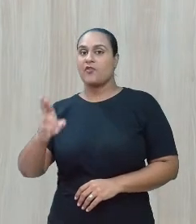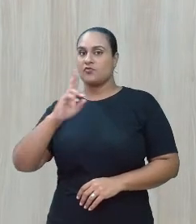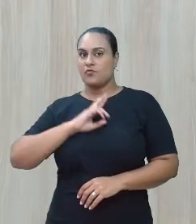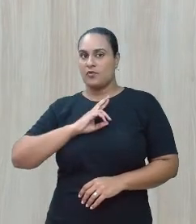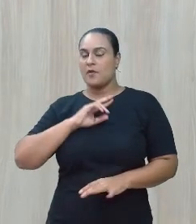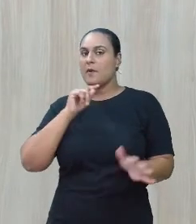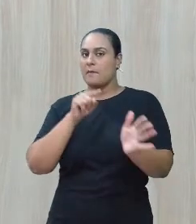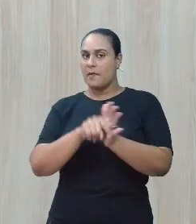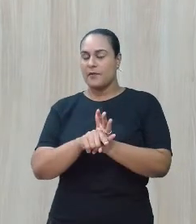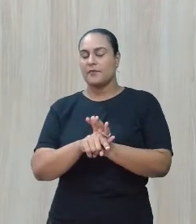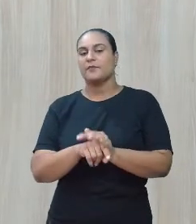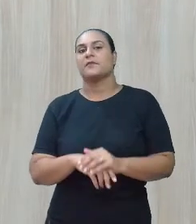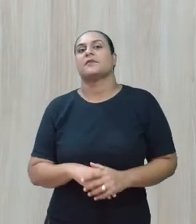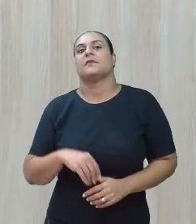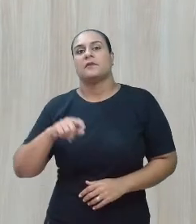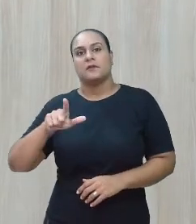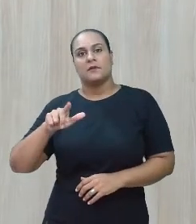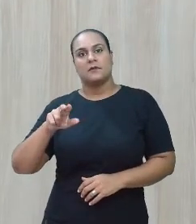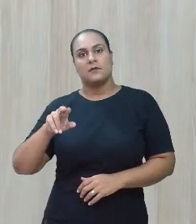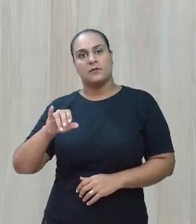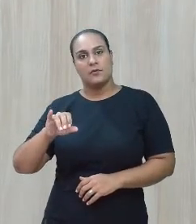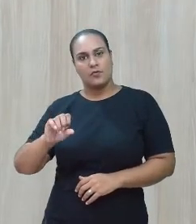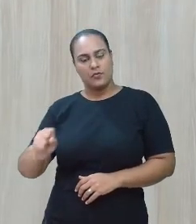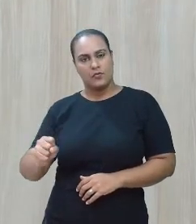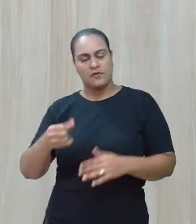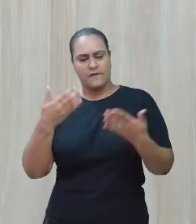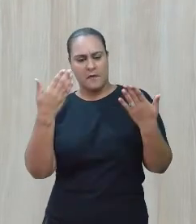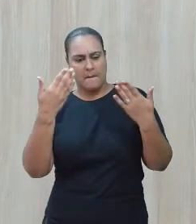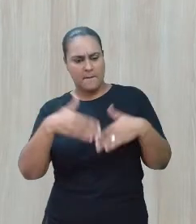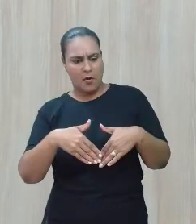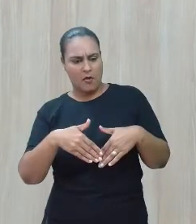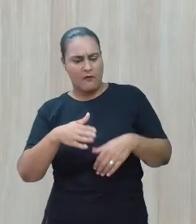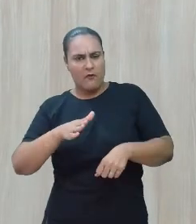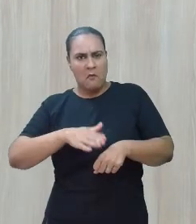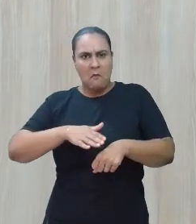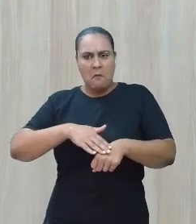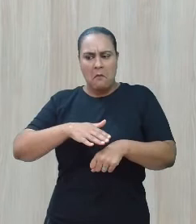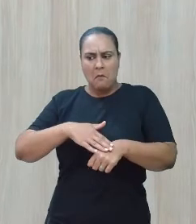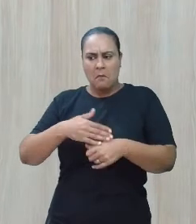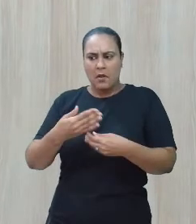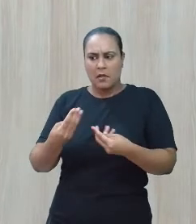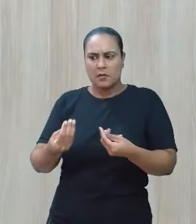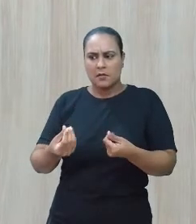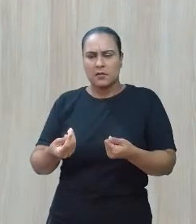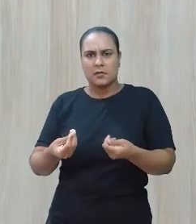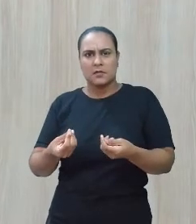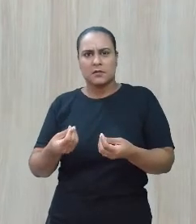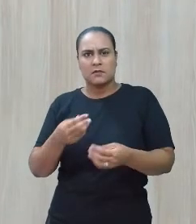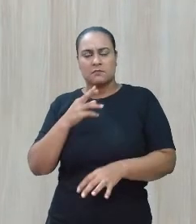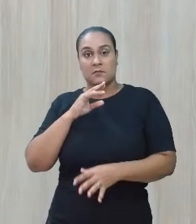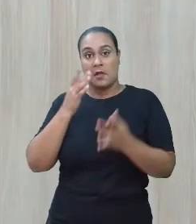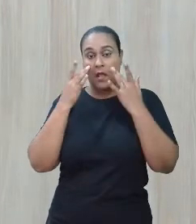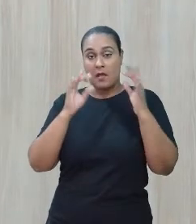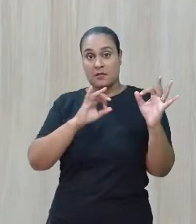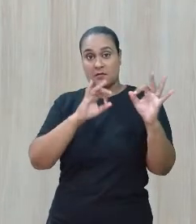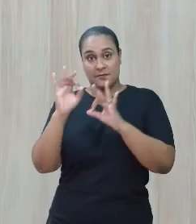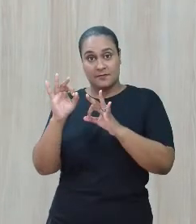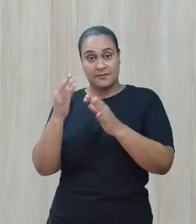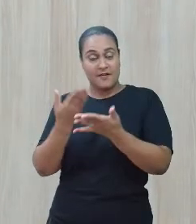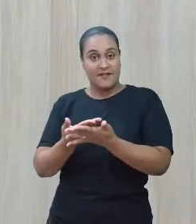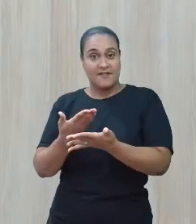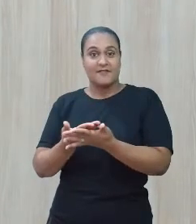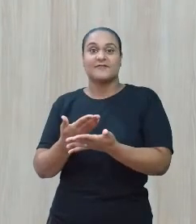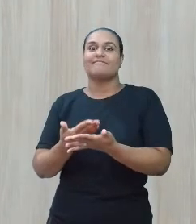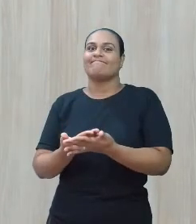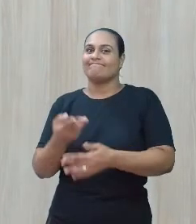Sim, sobre a charge. Luiz fazendo prova, Igor respondendo o questionamento. Então,